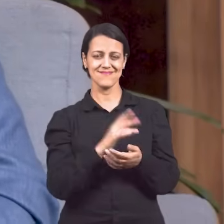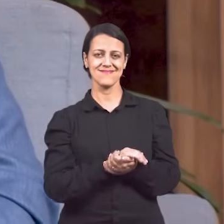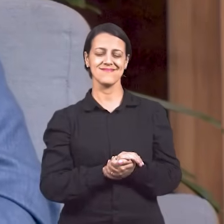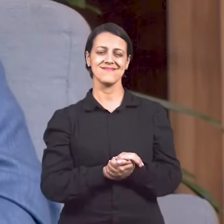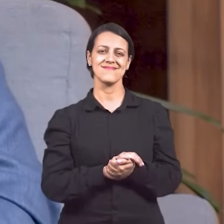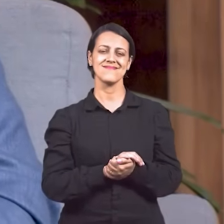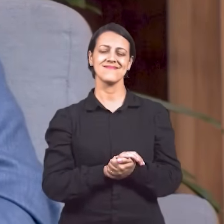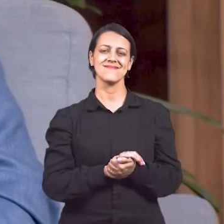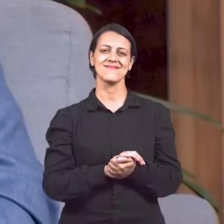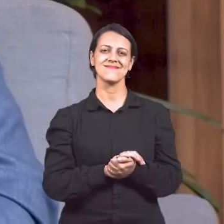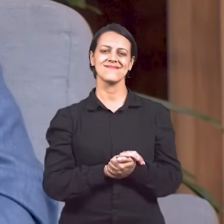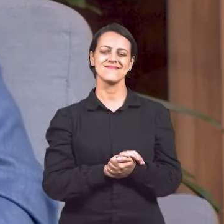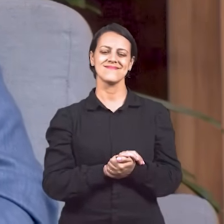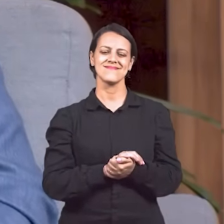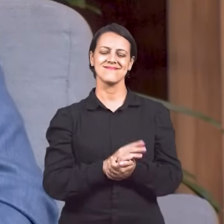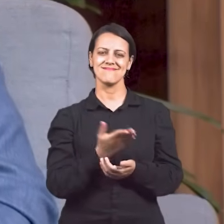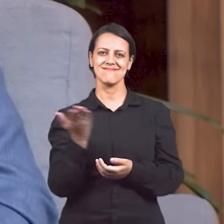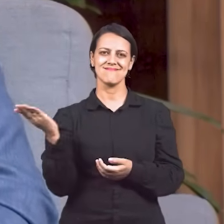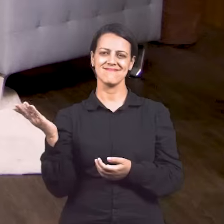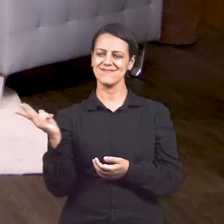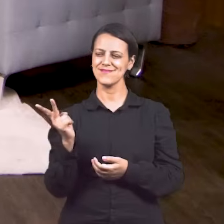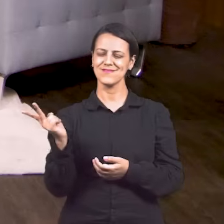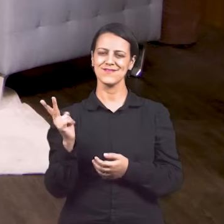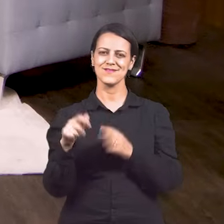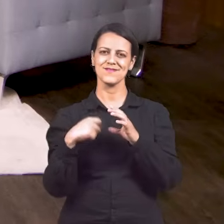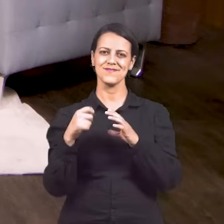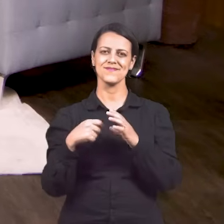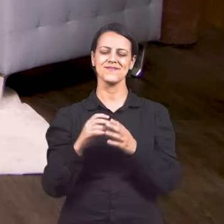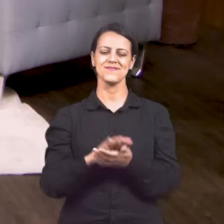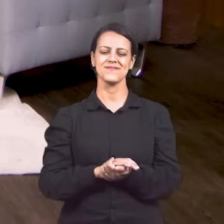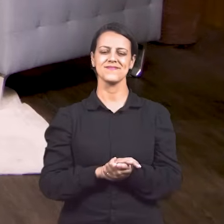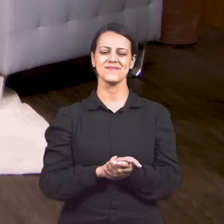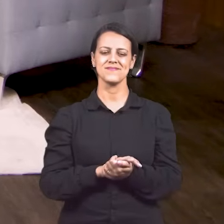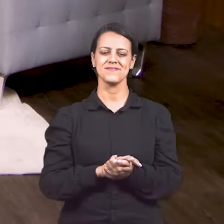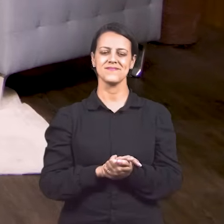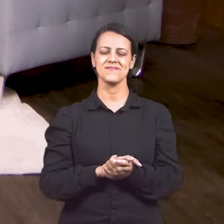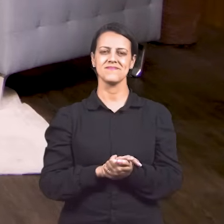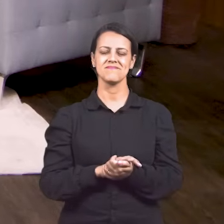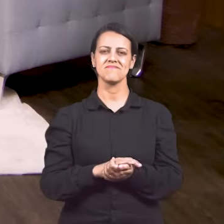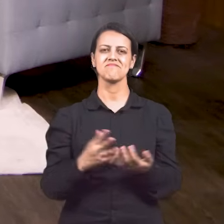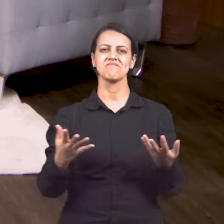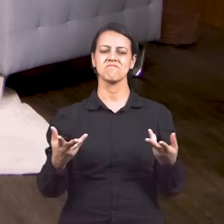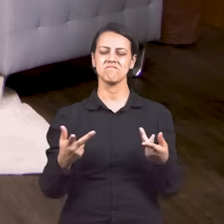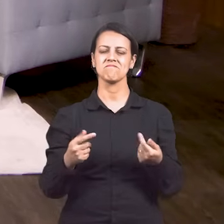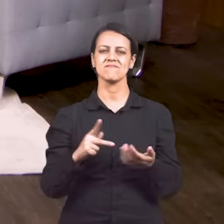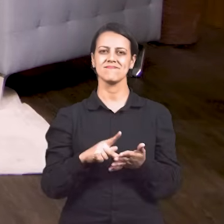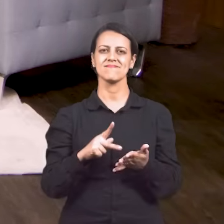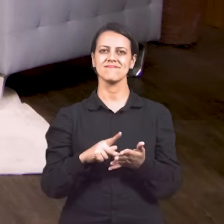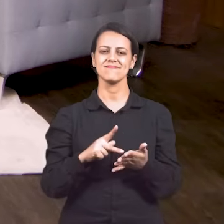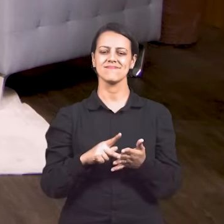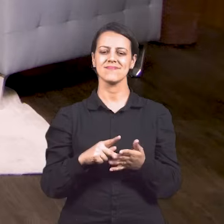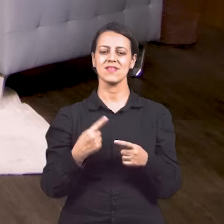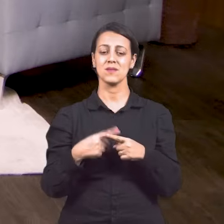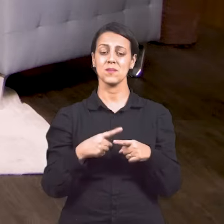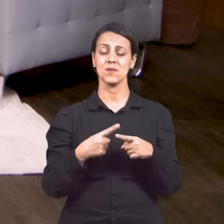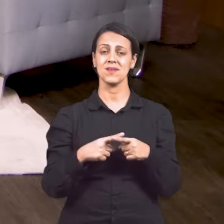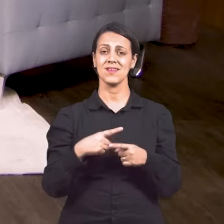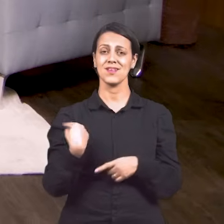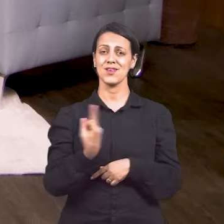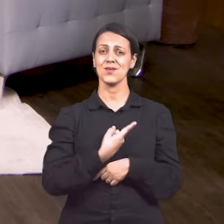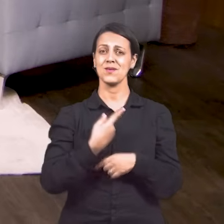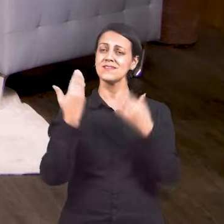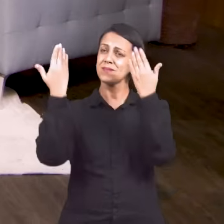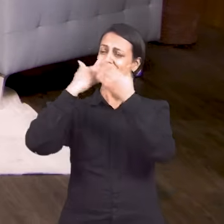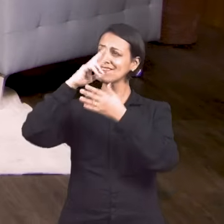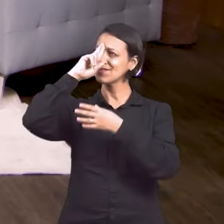irmão Paulo, ao diácono Lucas e a todos os nossos irmãos. Maravilha, realmente estar na presença do Senhor é muito agradável, né?